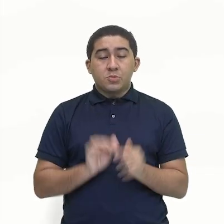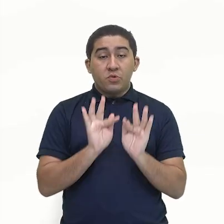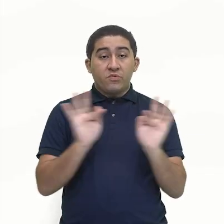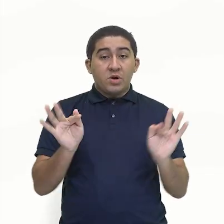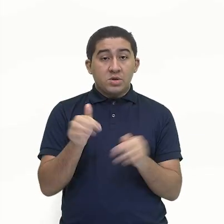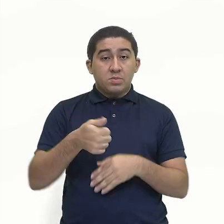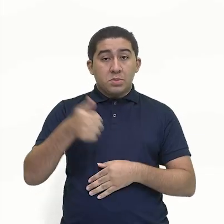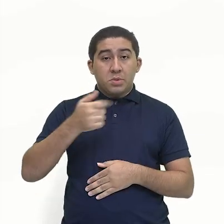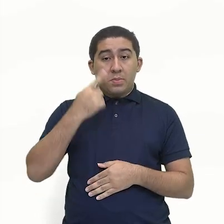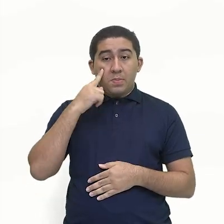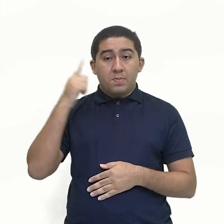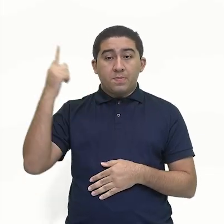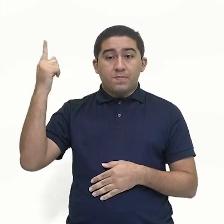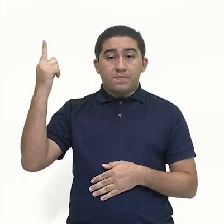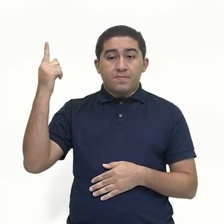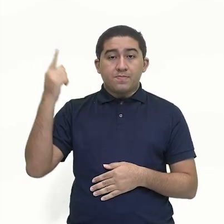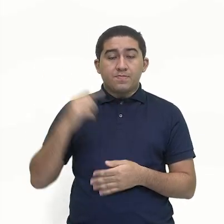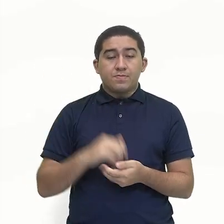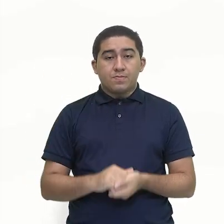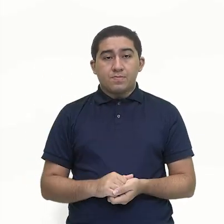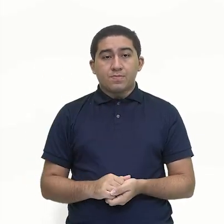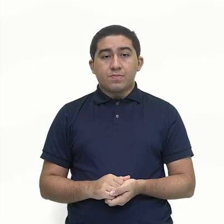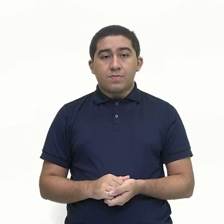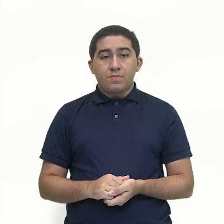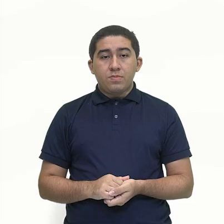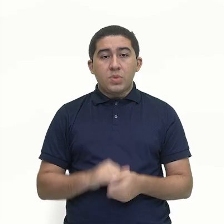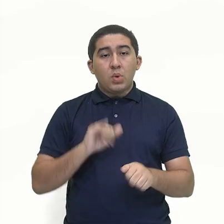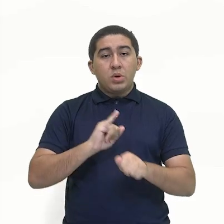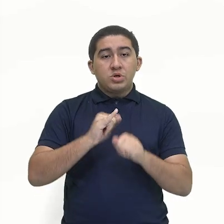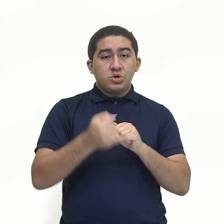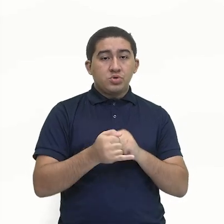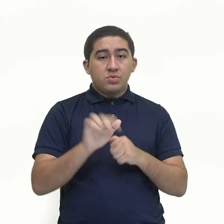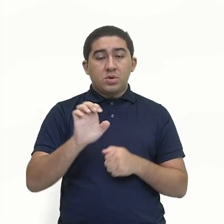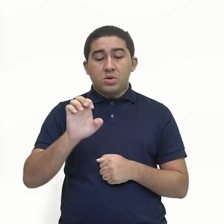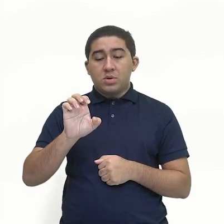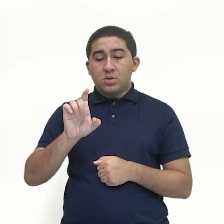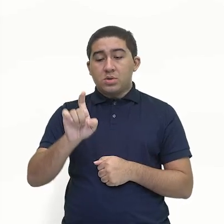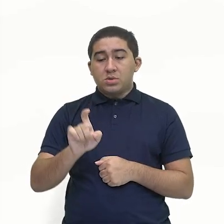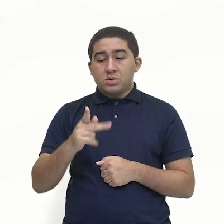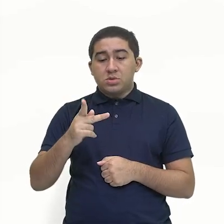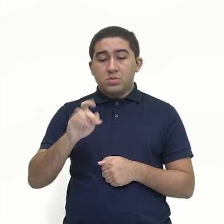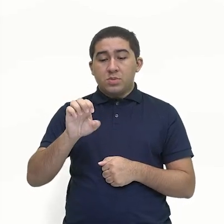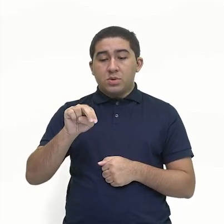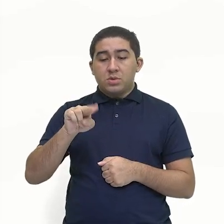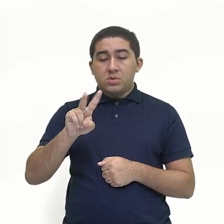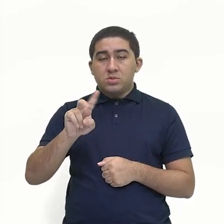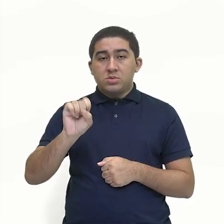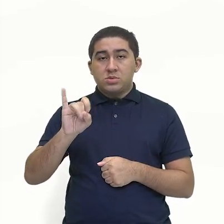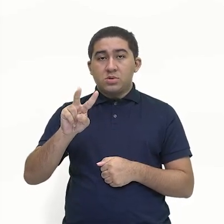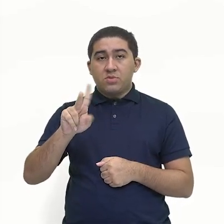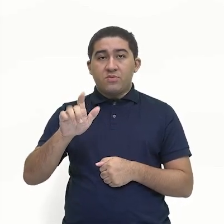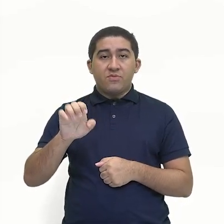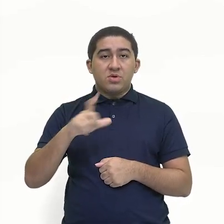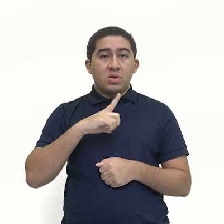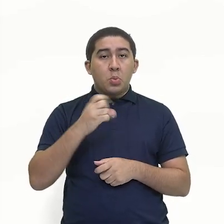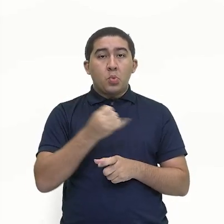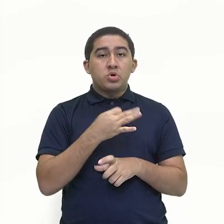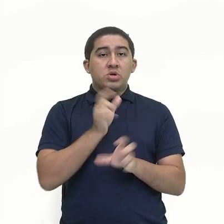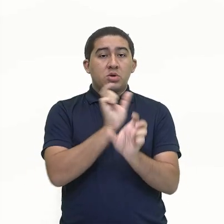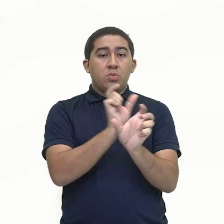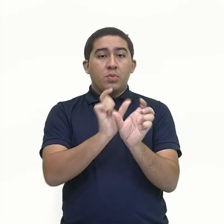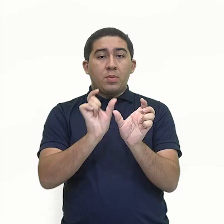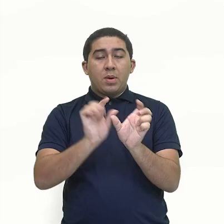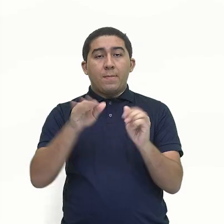more expensive than other one. O adjetivo expensive, claramente, tem mais de 3 sílabas, né? Ele é um adjetivo